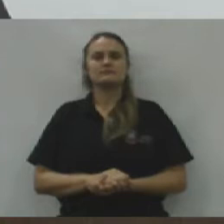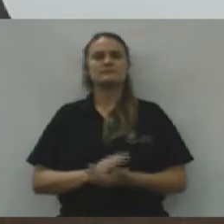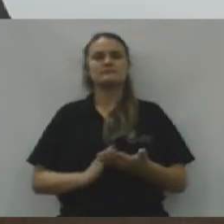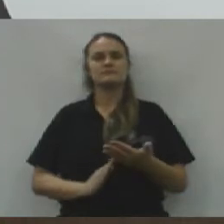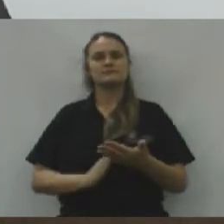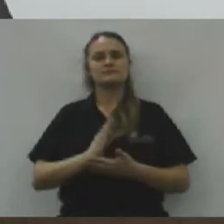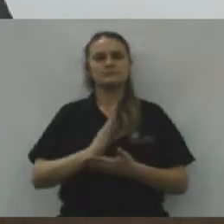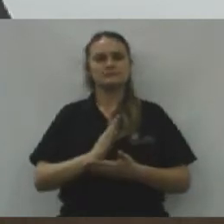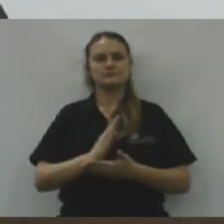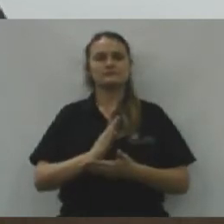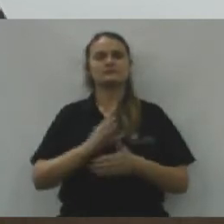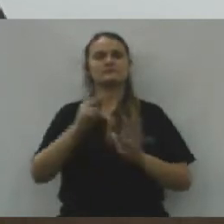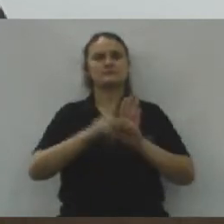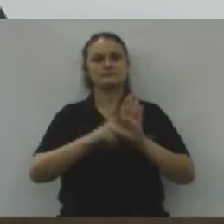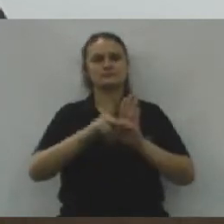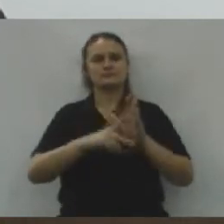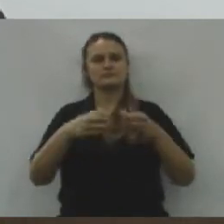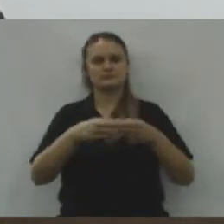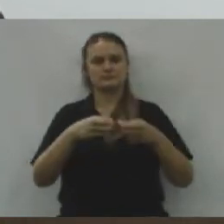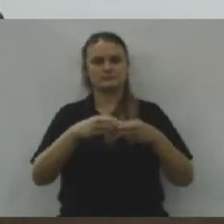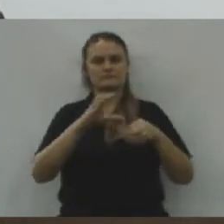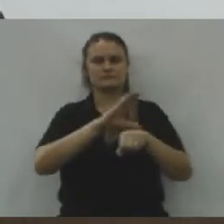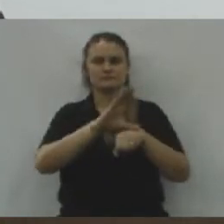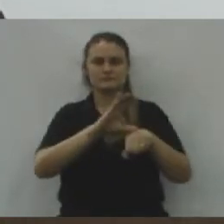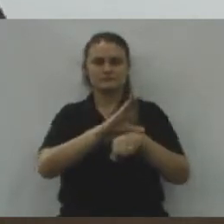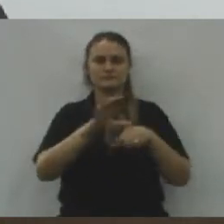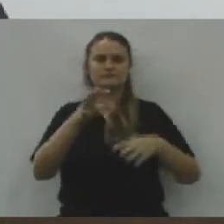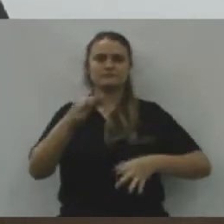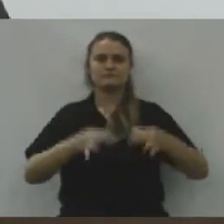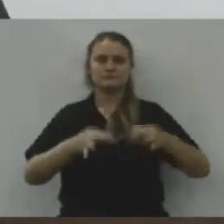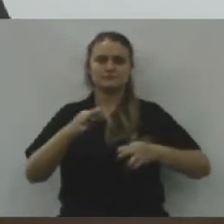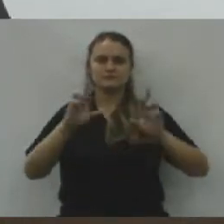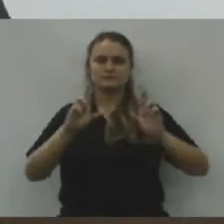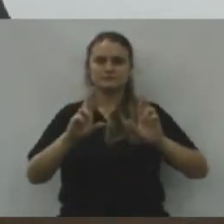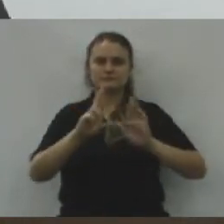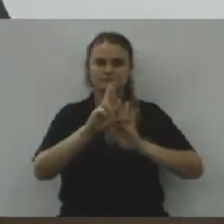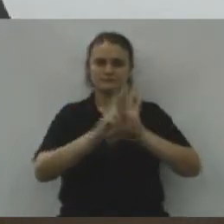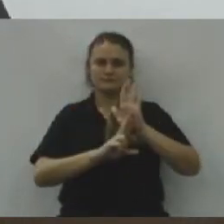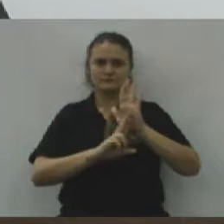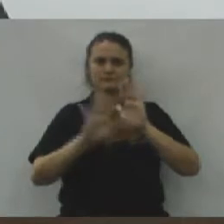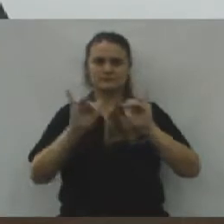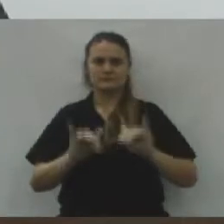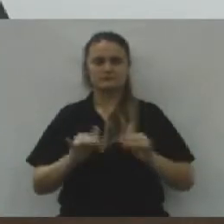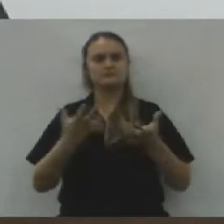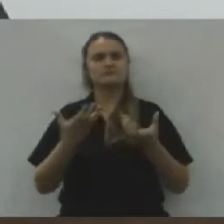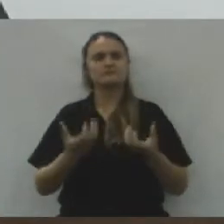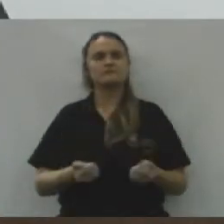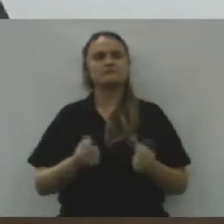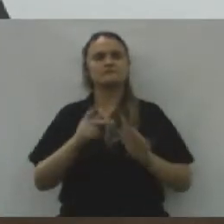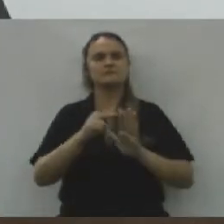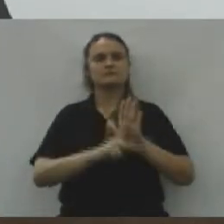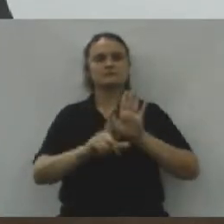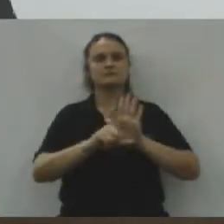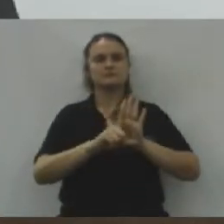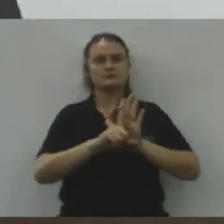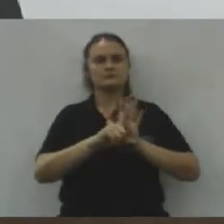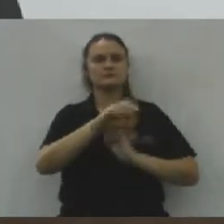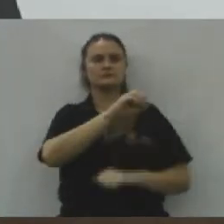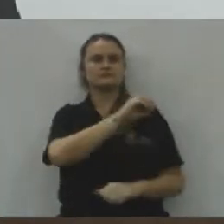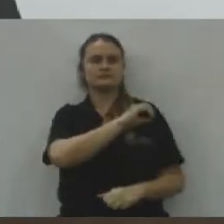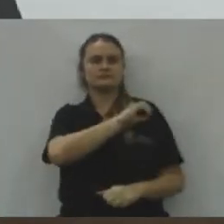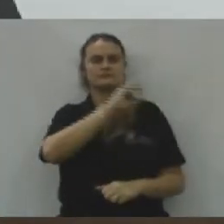Aprovado o parecer fundamentado da Comissão de Constituição, Justiça e Redação Final. Favorável ao projeto de lei